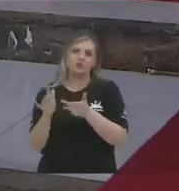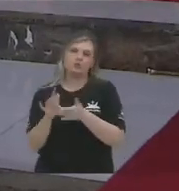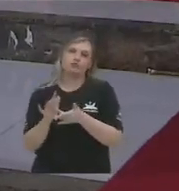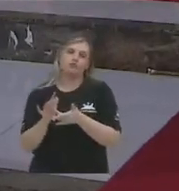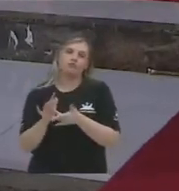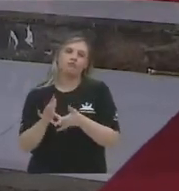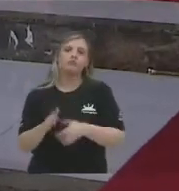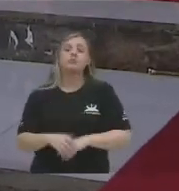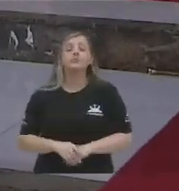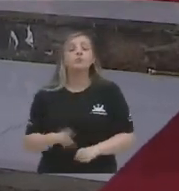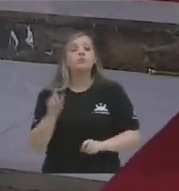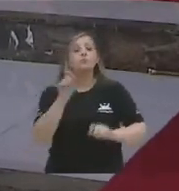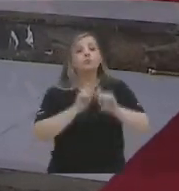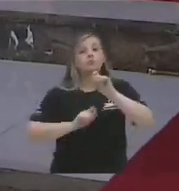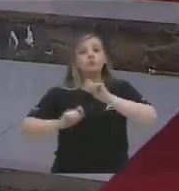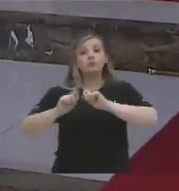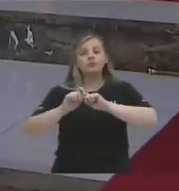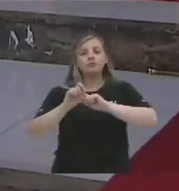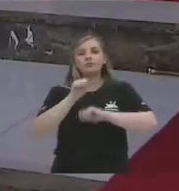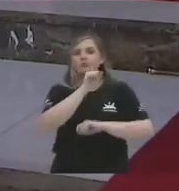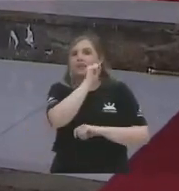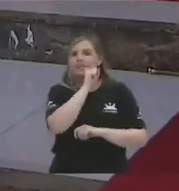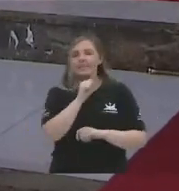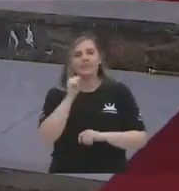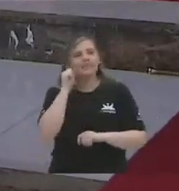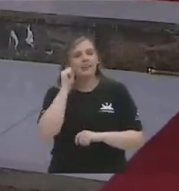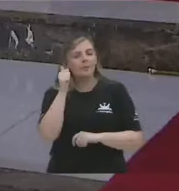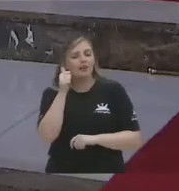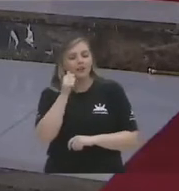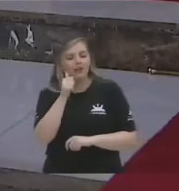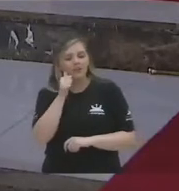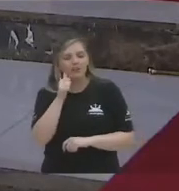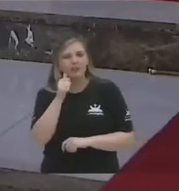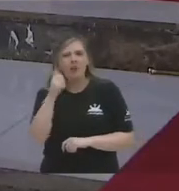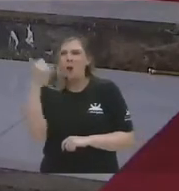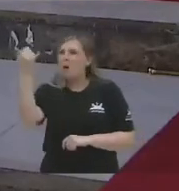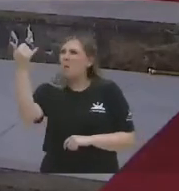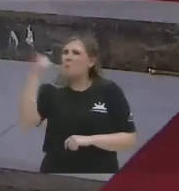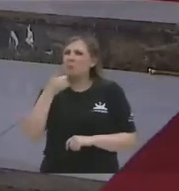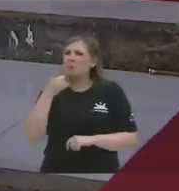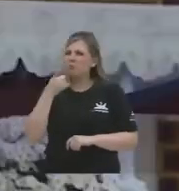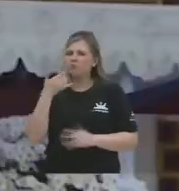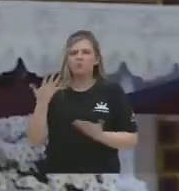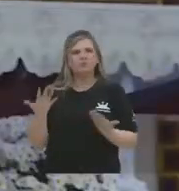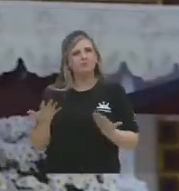O que a samaritana tem a dizer para nós?